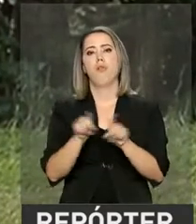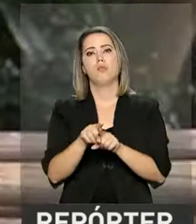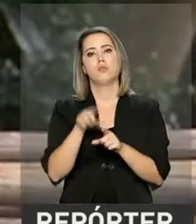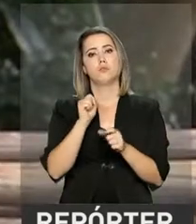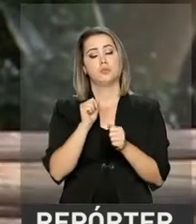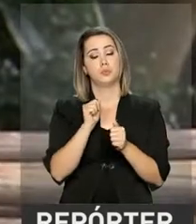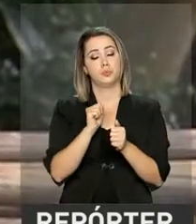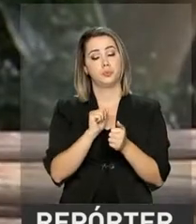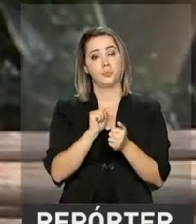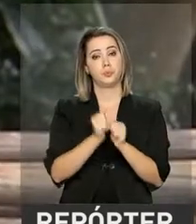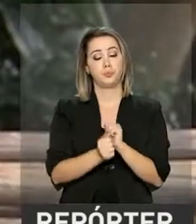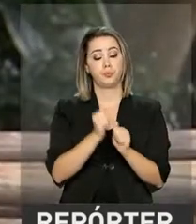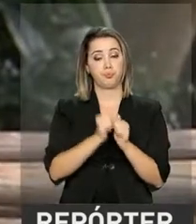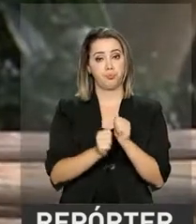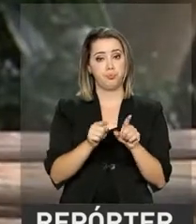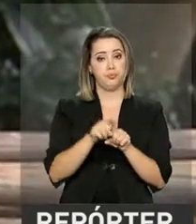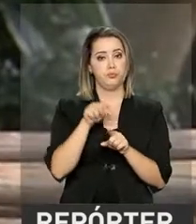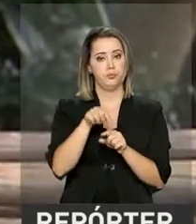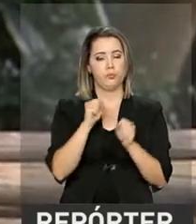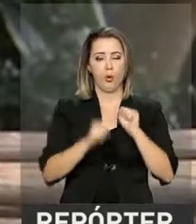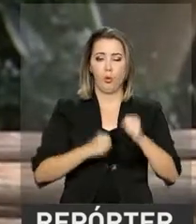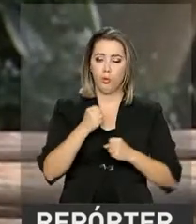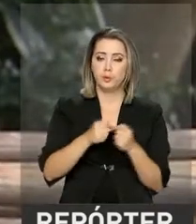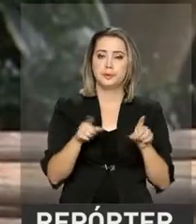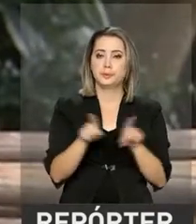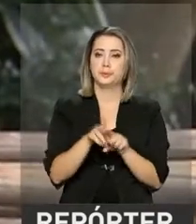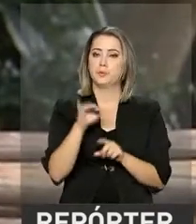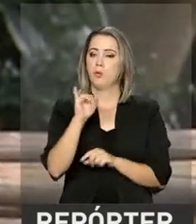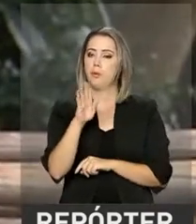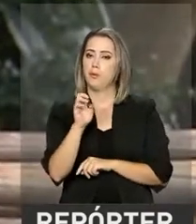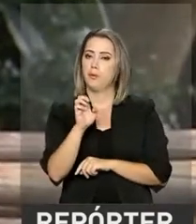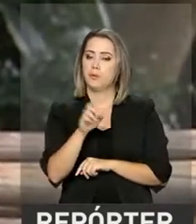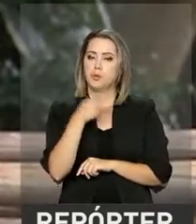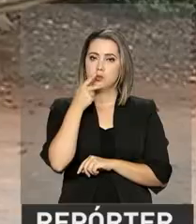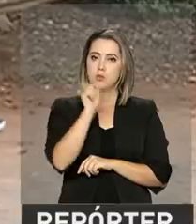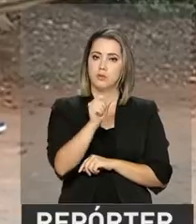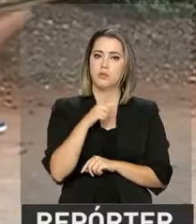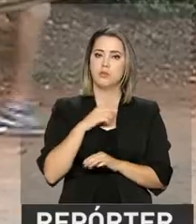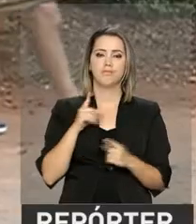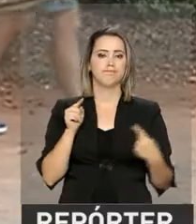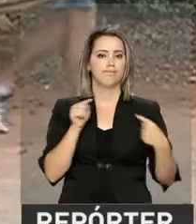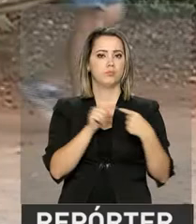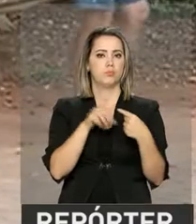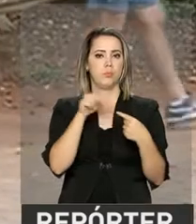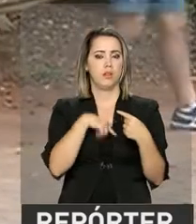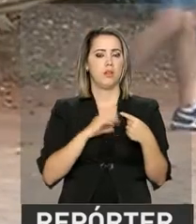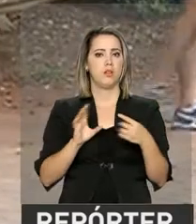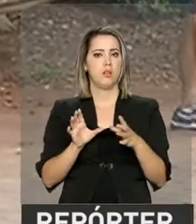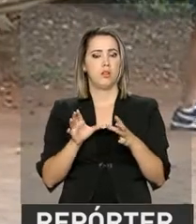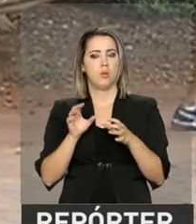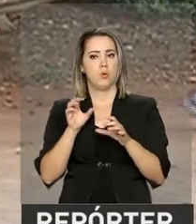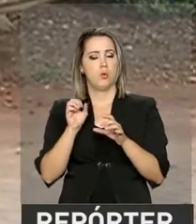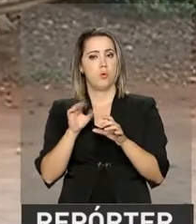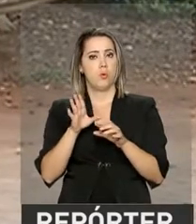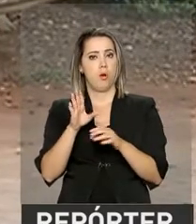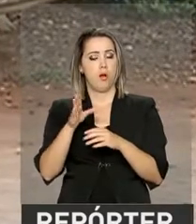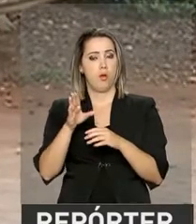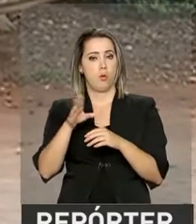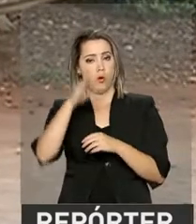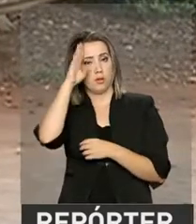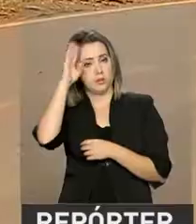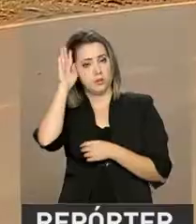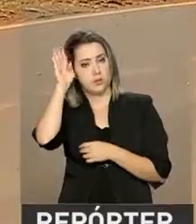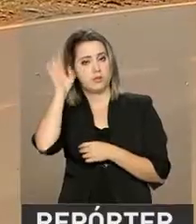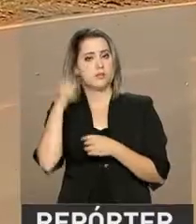correndo de acordo com o ibge há uma relação direta entre o nível de instrução e condição social com as atividades físicas e esportivas